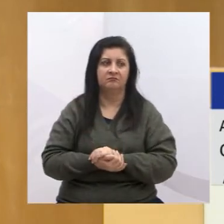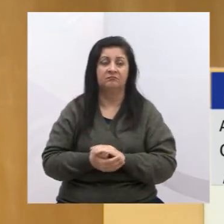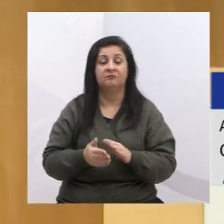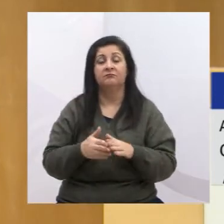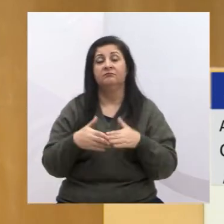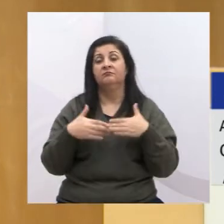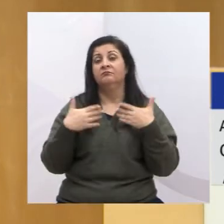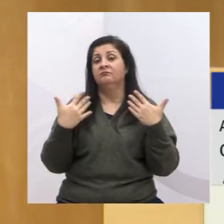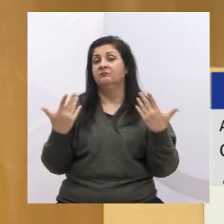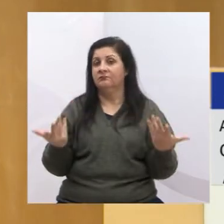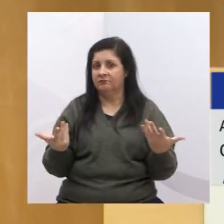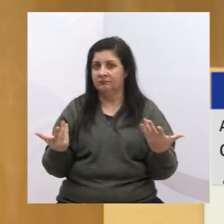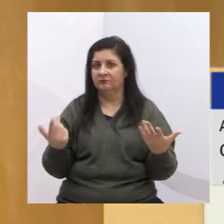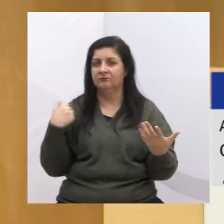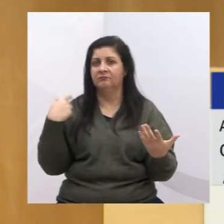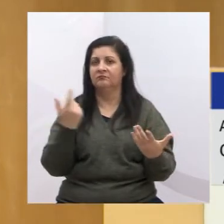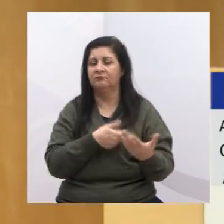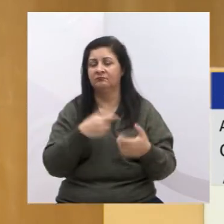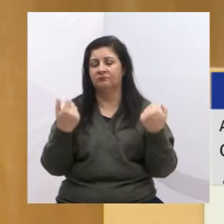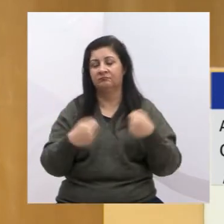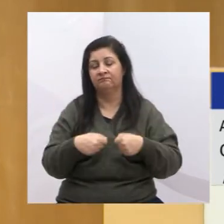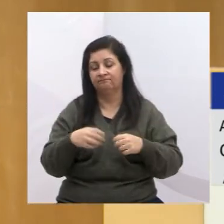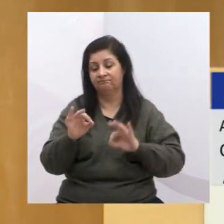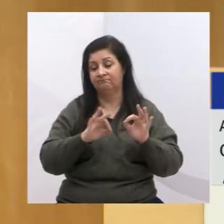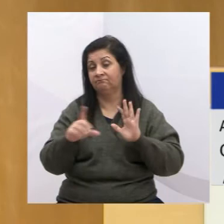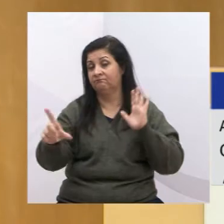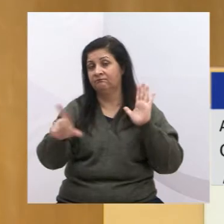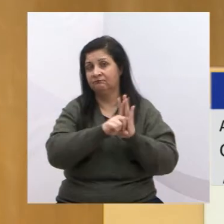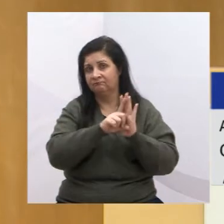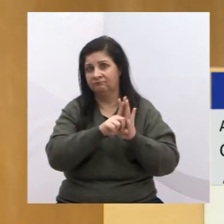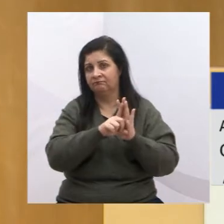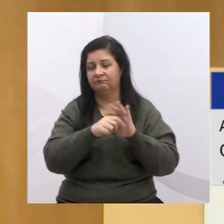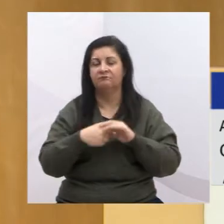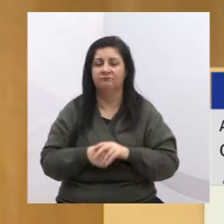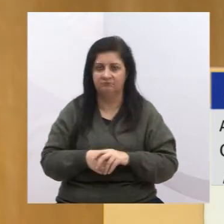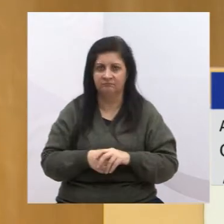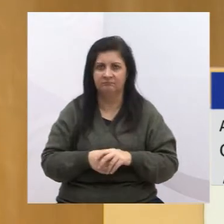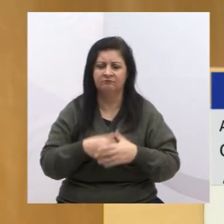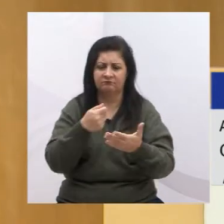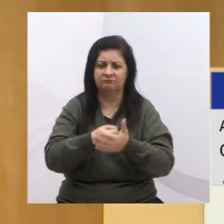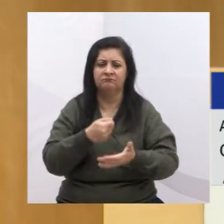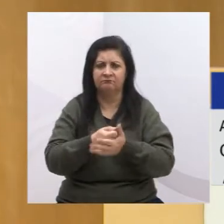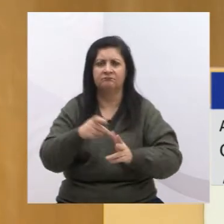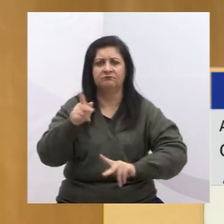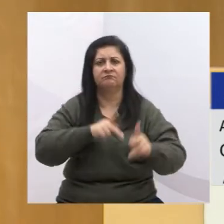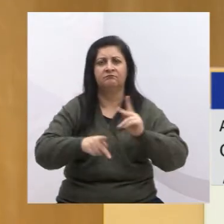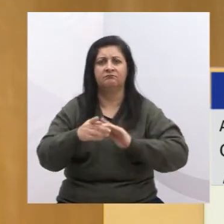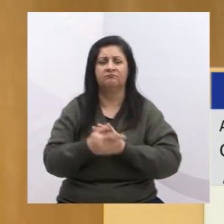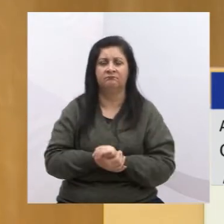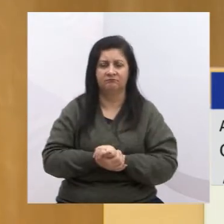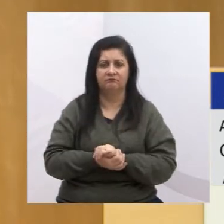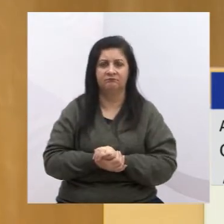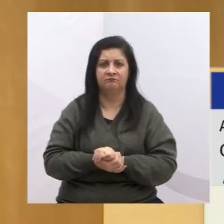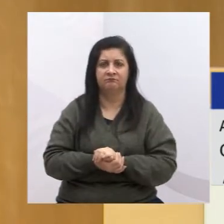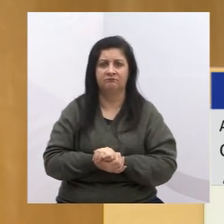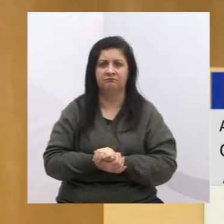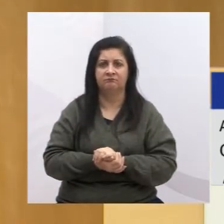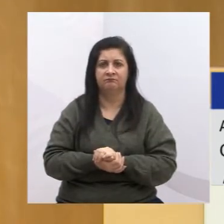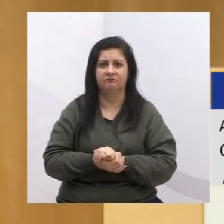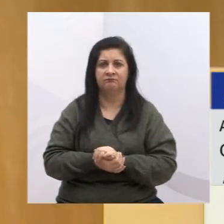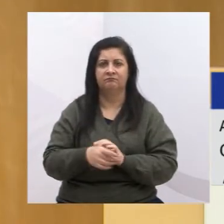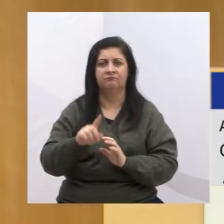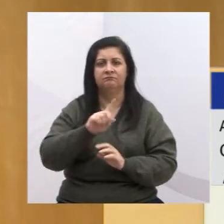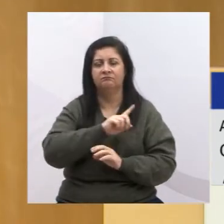infelizmente, nós temos que criar dispositivos legais para estar cobrando a população para que ele realmente não